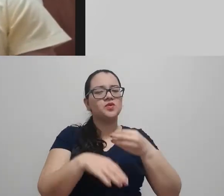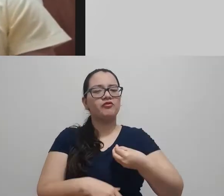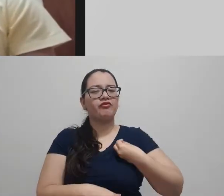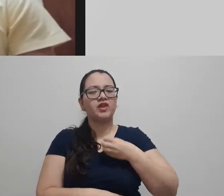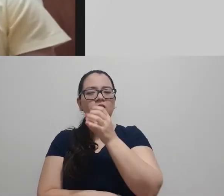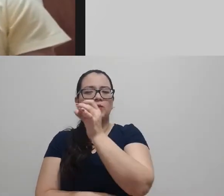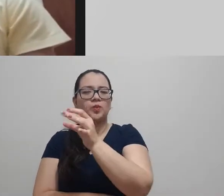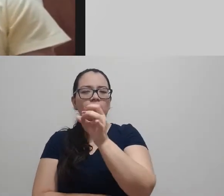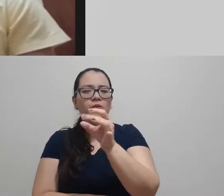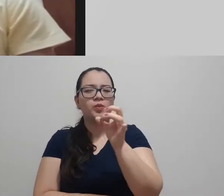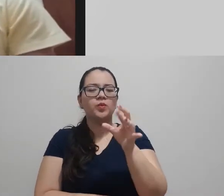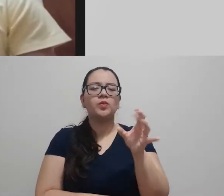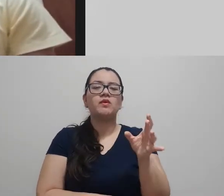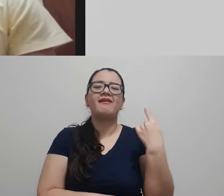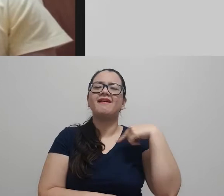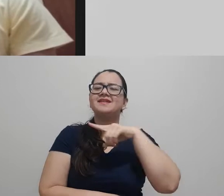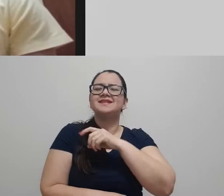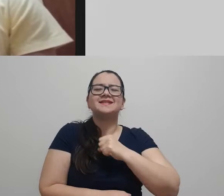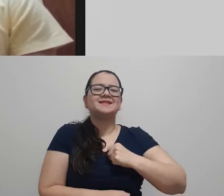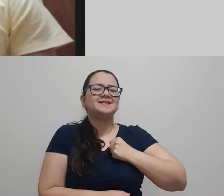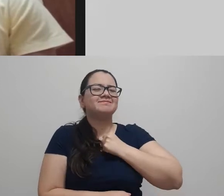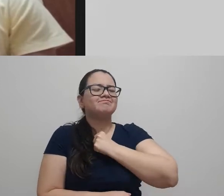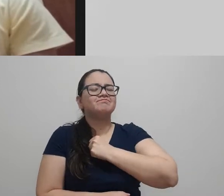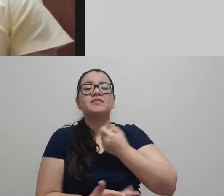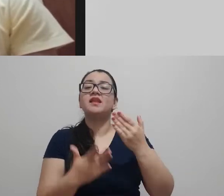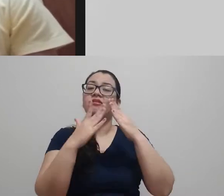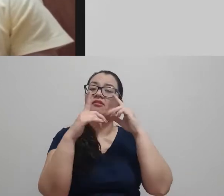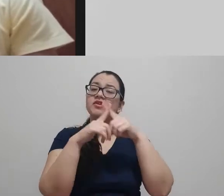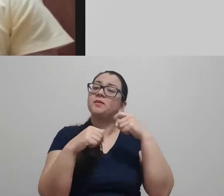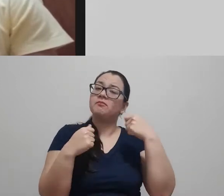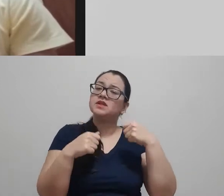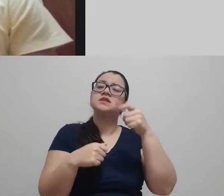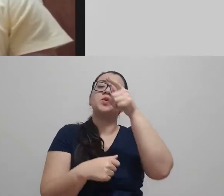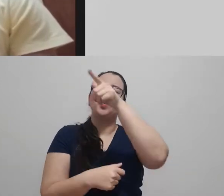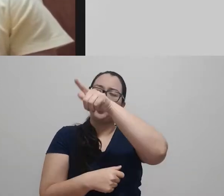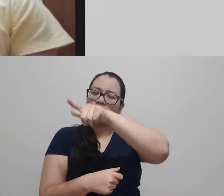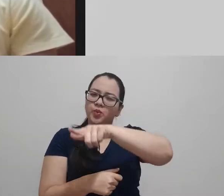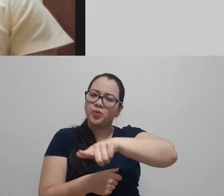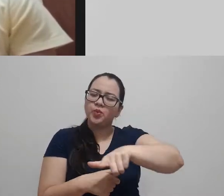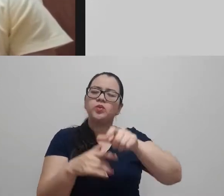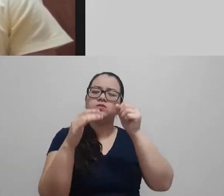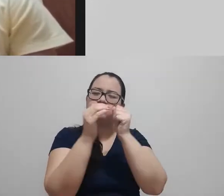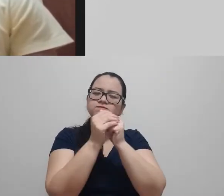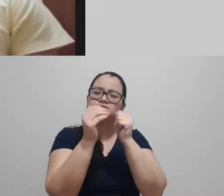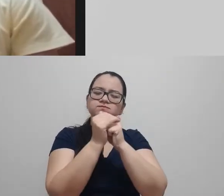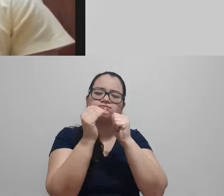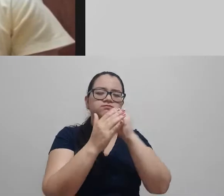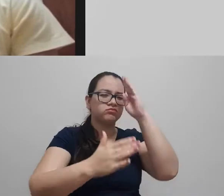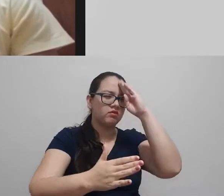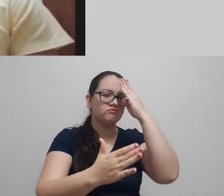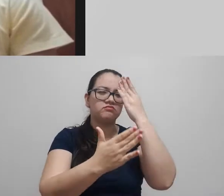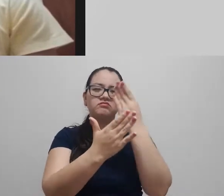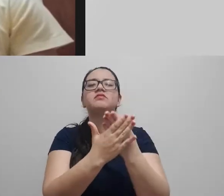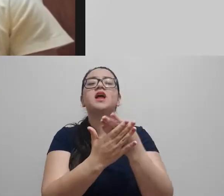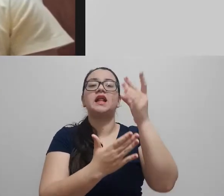cada um. E a gente tá morrendo de saudade, né? E o segredo é perseverar em oração, crendo que o